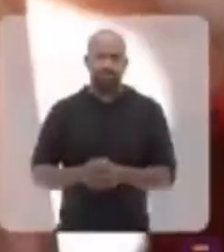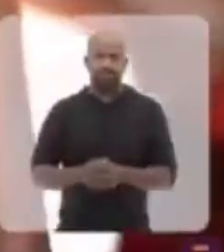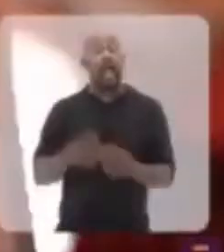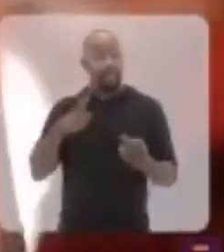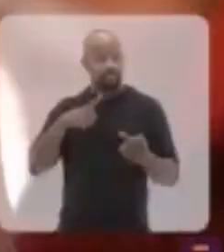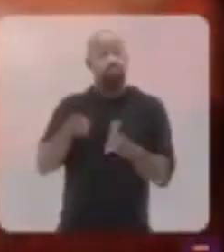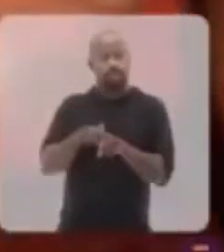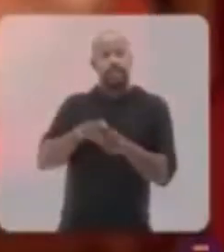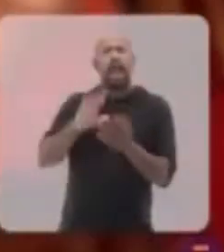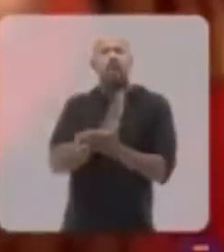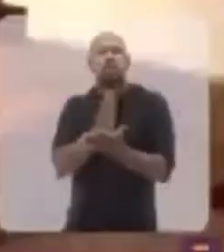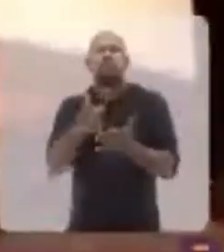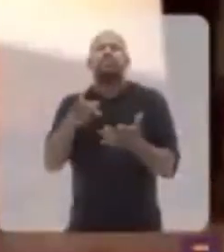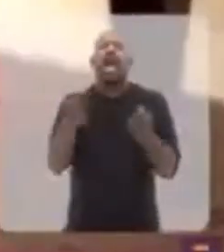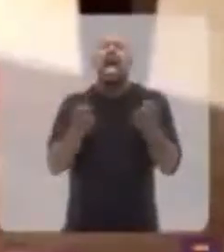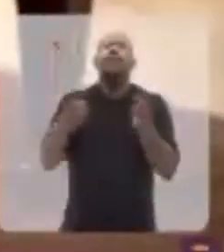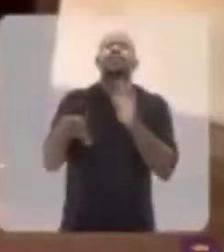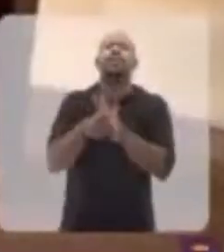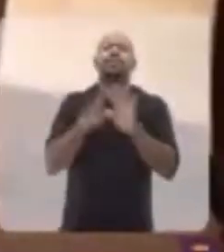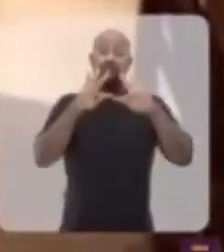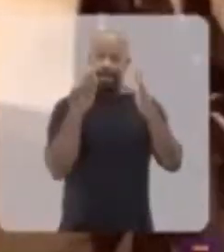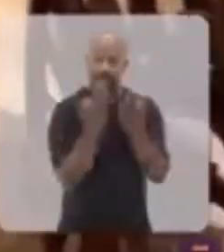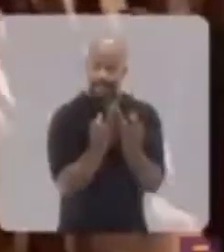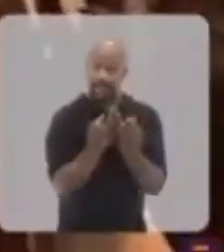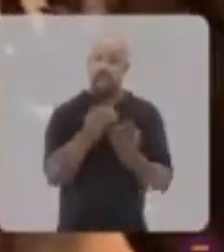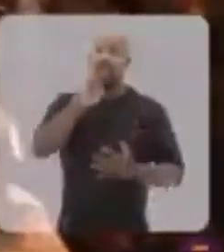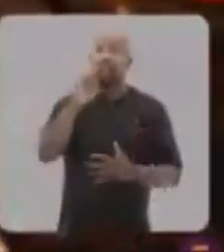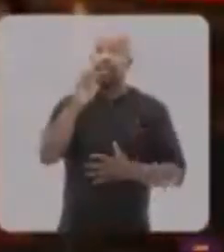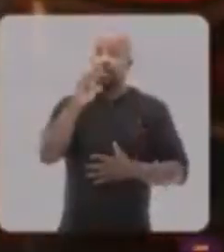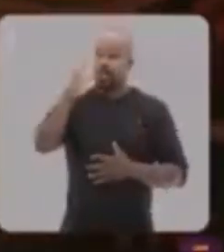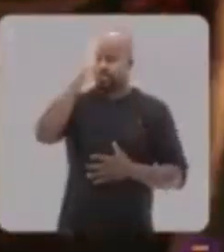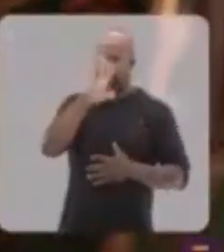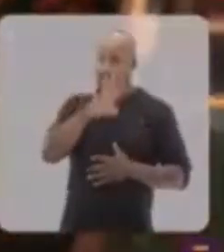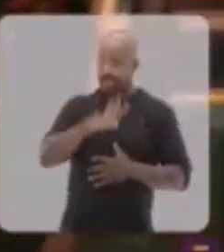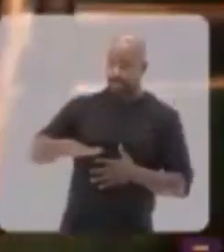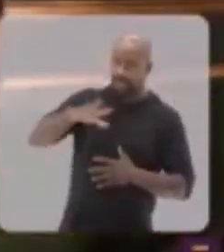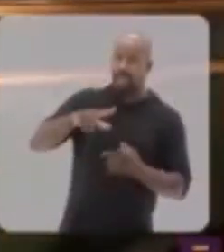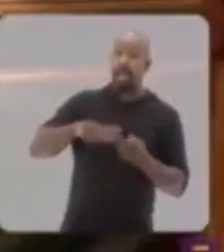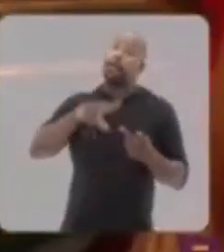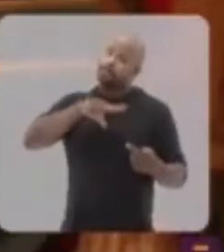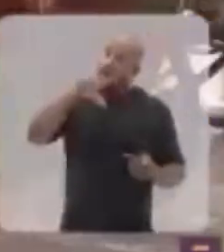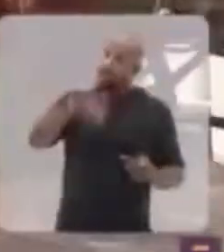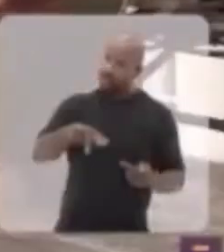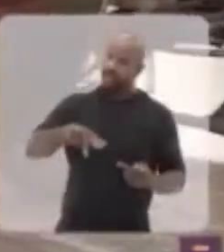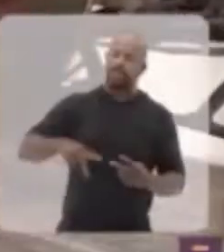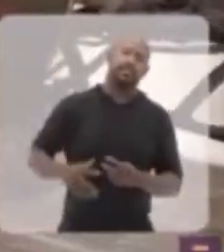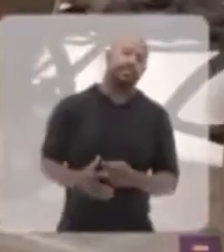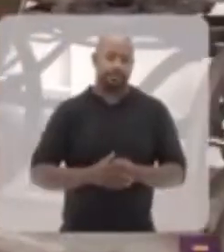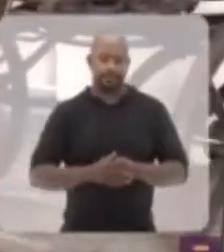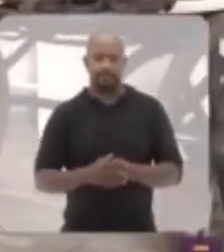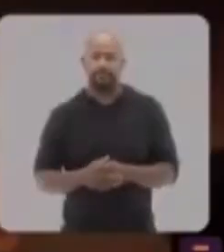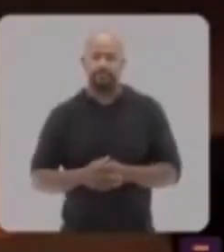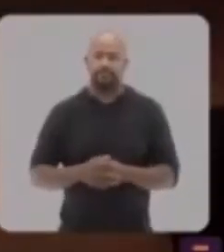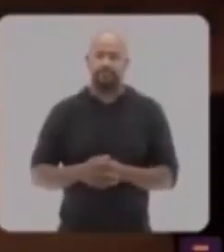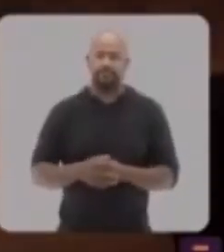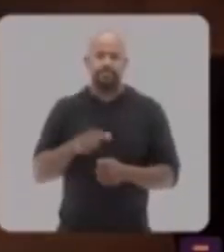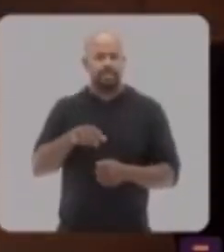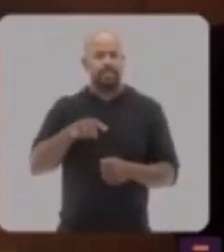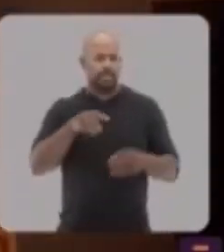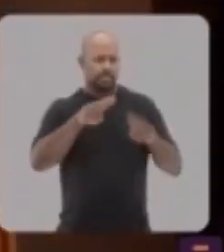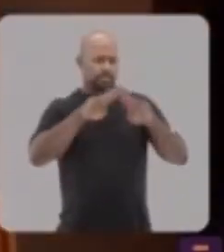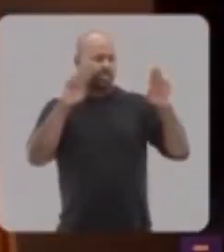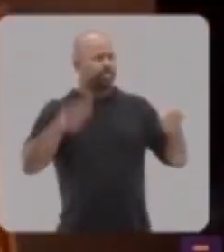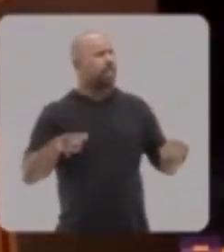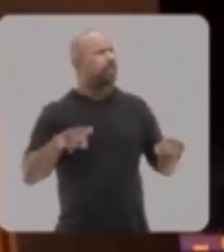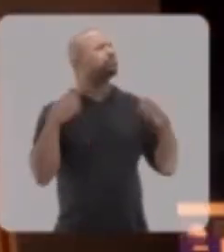Há também os veículos que pertenceram às famílias imperiais brasileira e portuguesa. O Museu